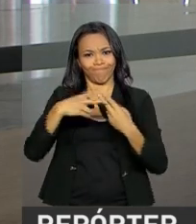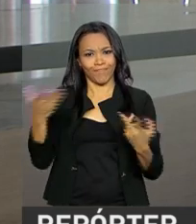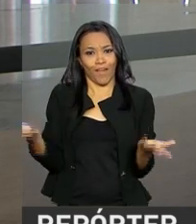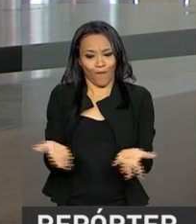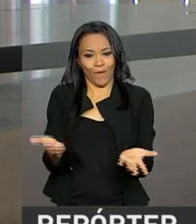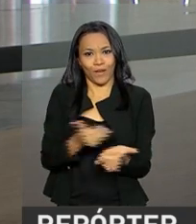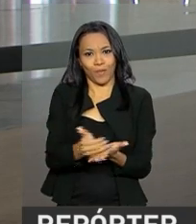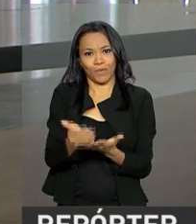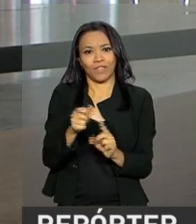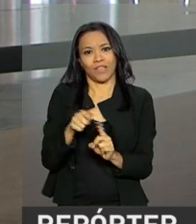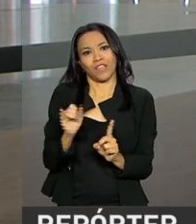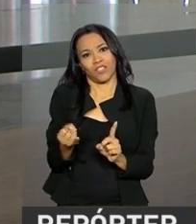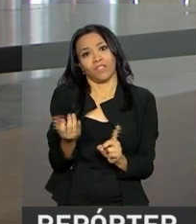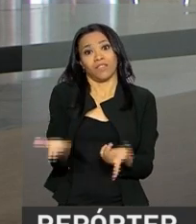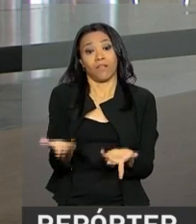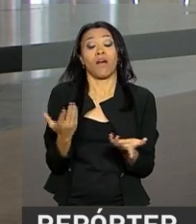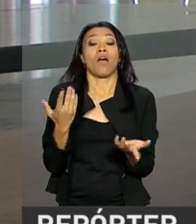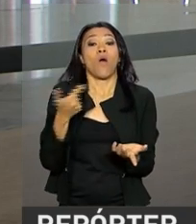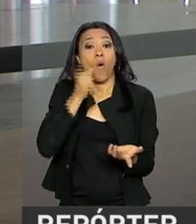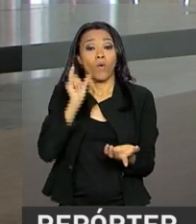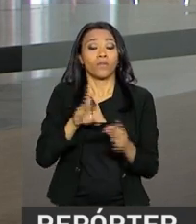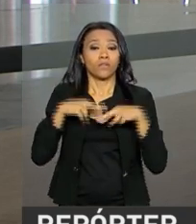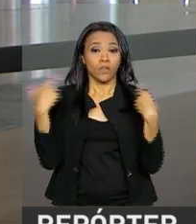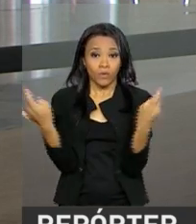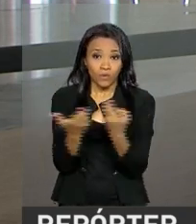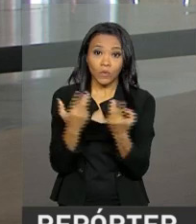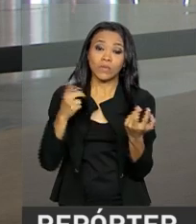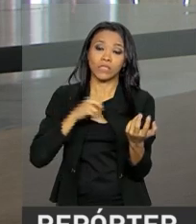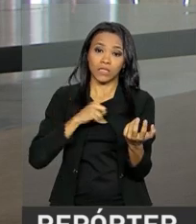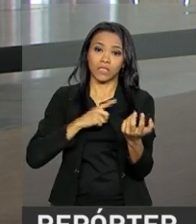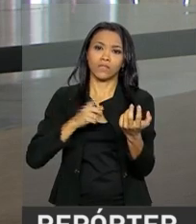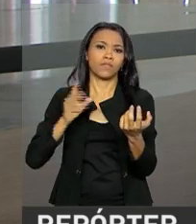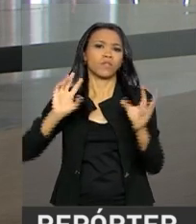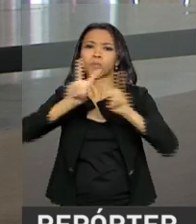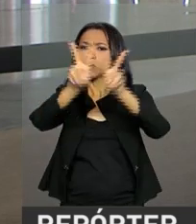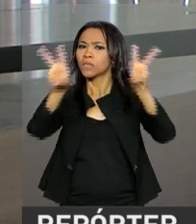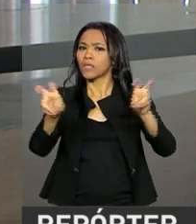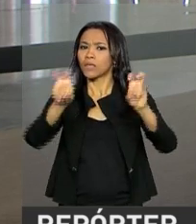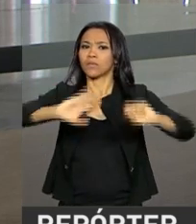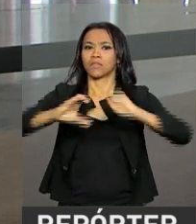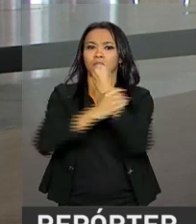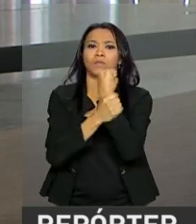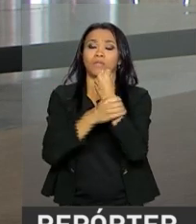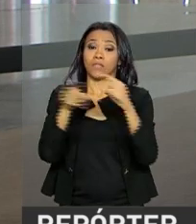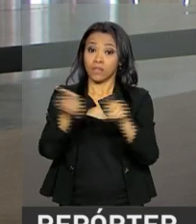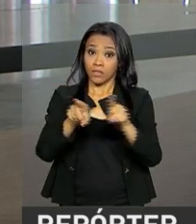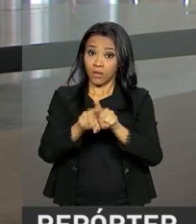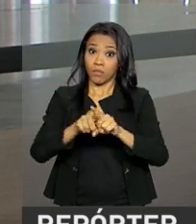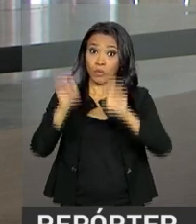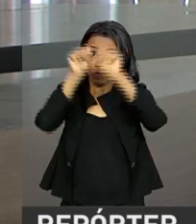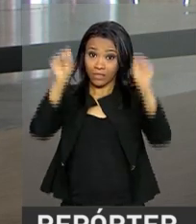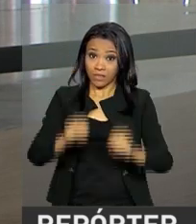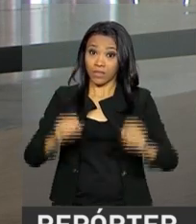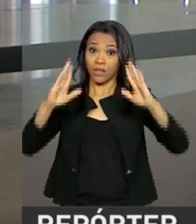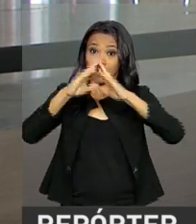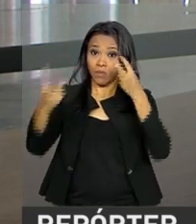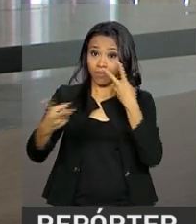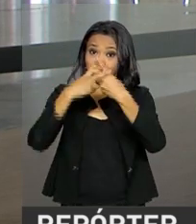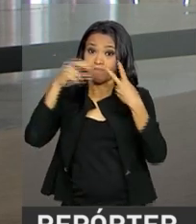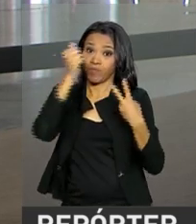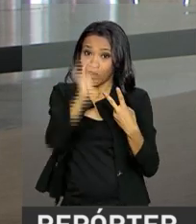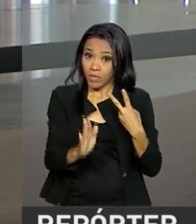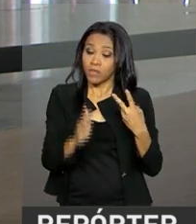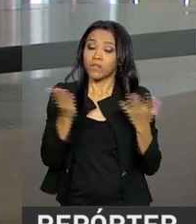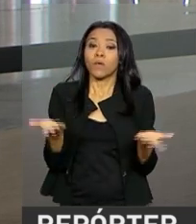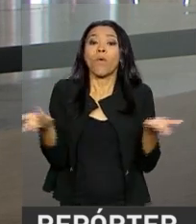reunião então dá seguimento às reuniões que começaram ontem no Ministério da Justiça sobre segurança pública e o sistema penitenciário no Brasil e foi